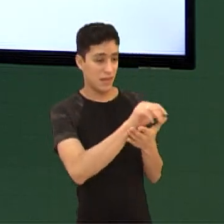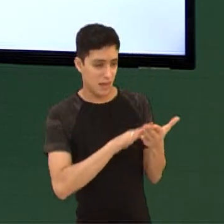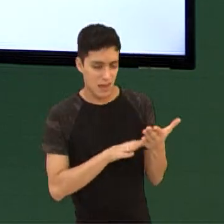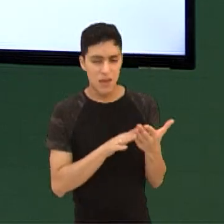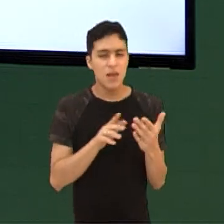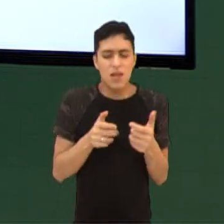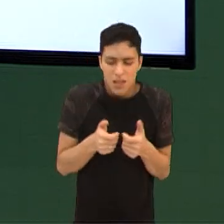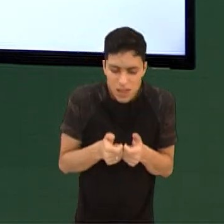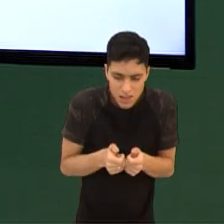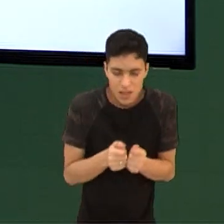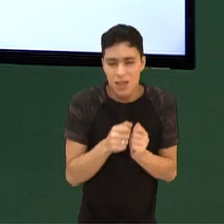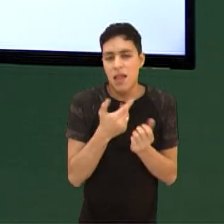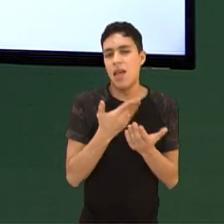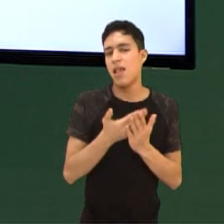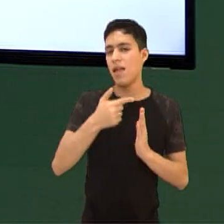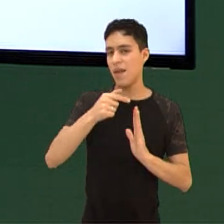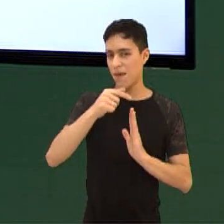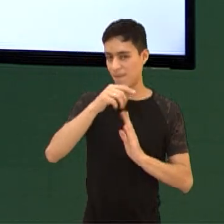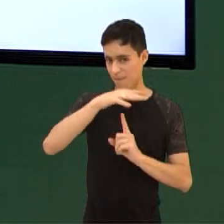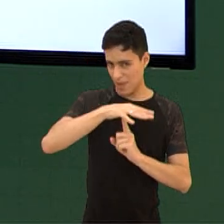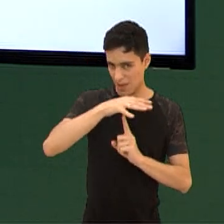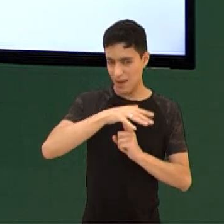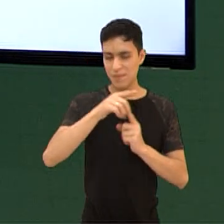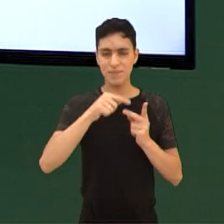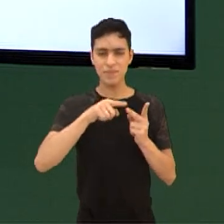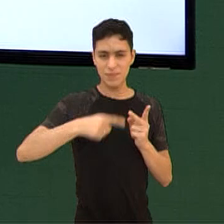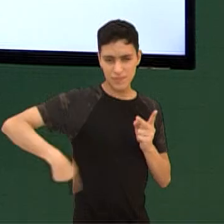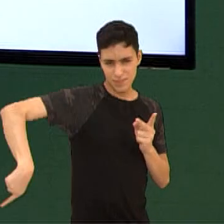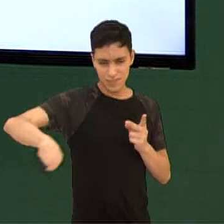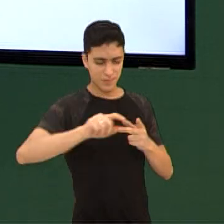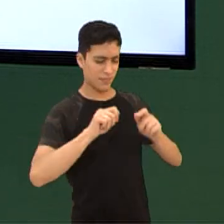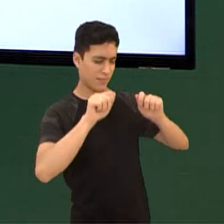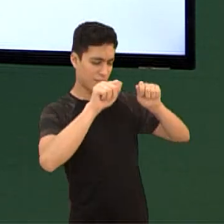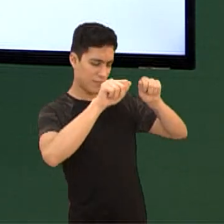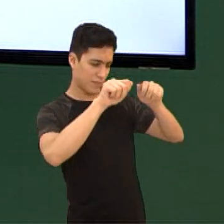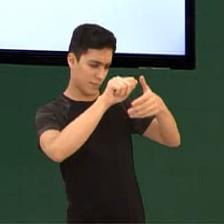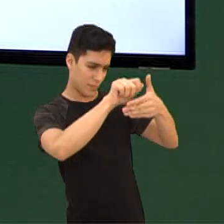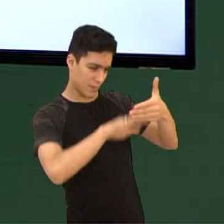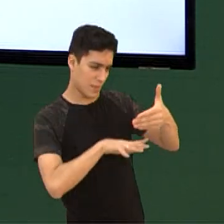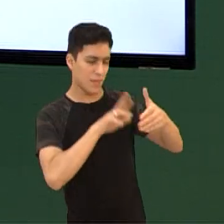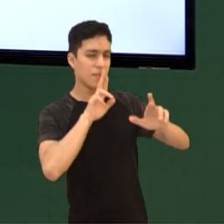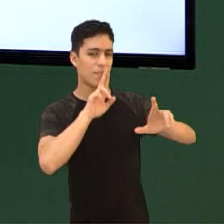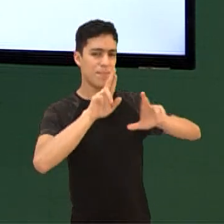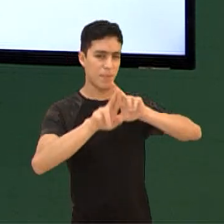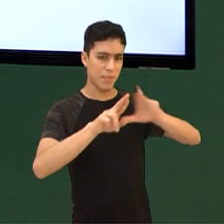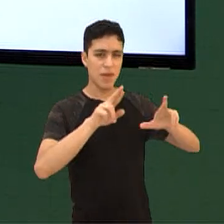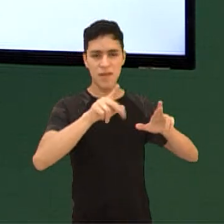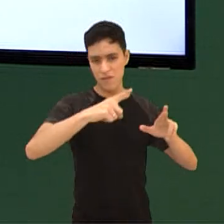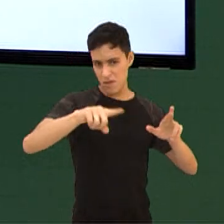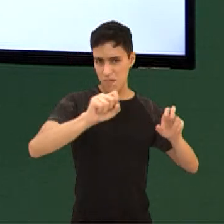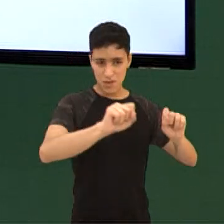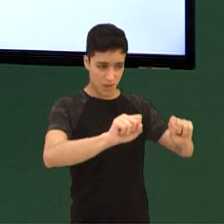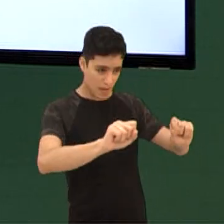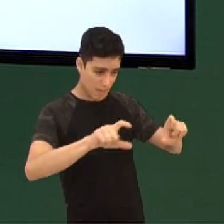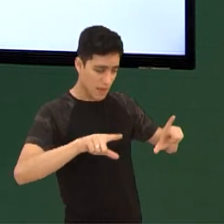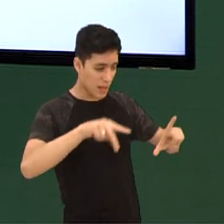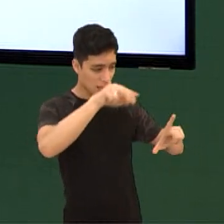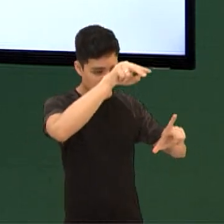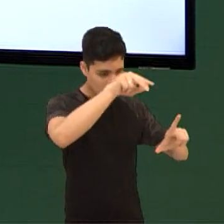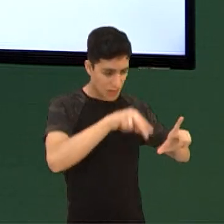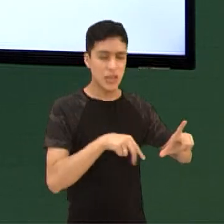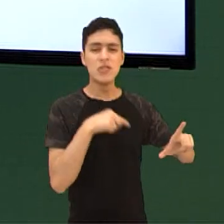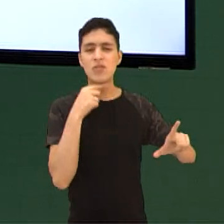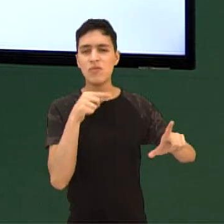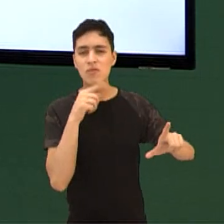Aula Paraná, faz as suas atividades, clica no link, abre atividades, lê, responde. Ficou com dúvida?